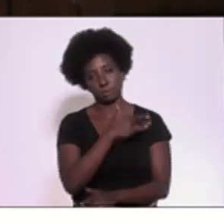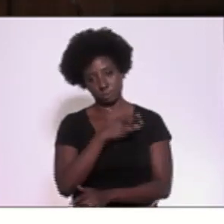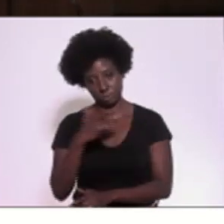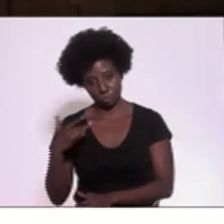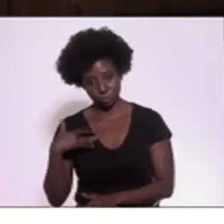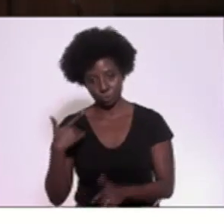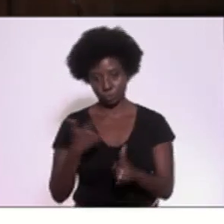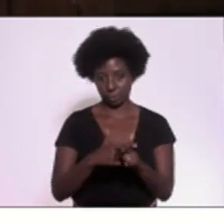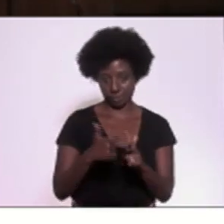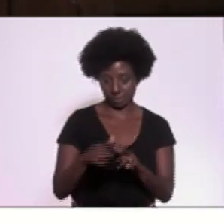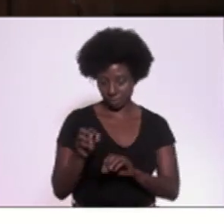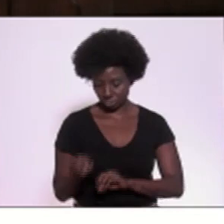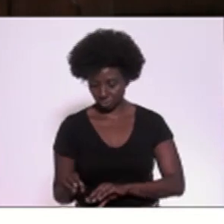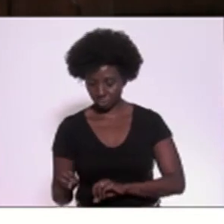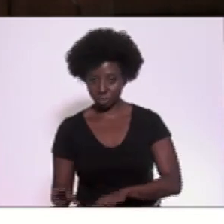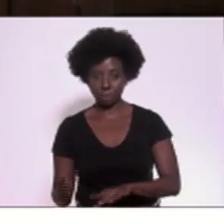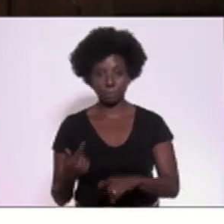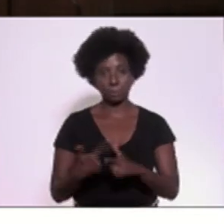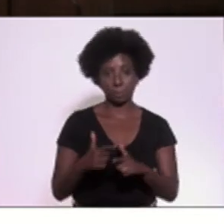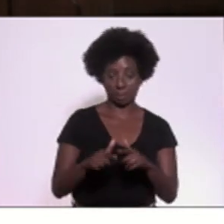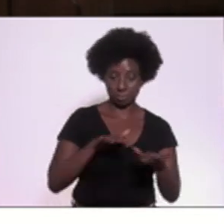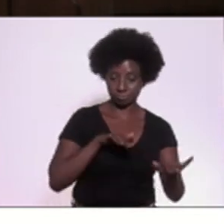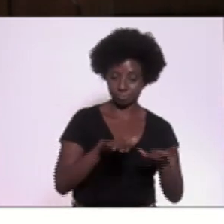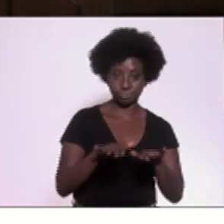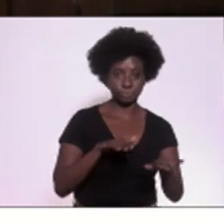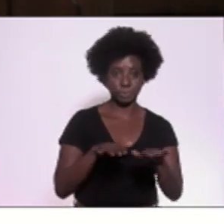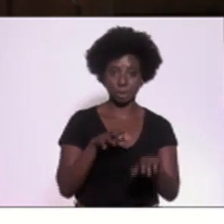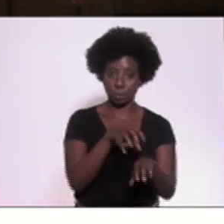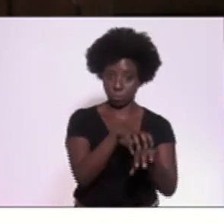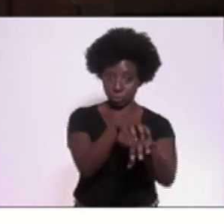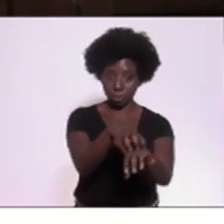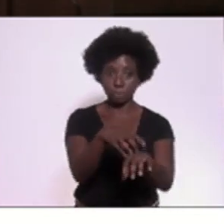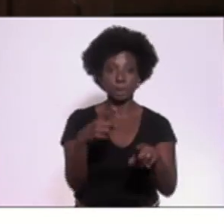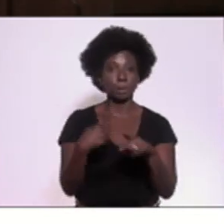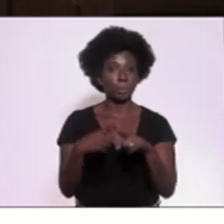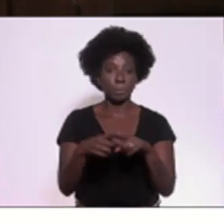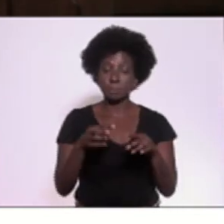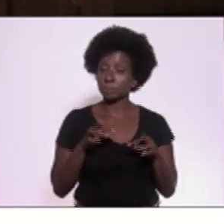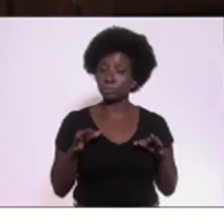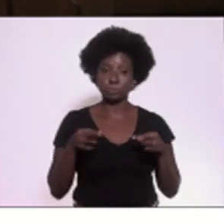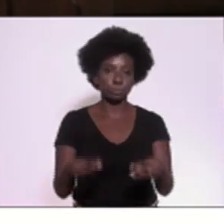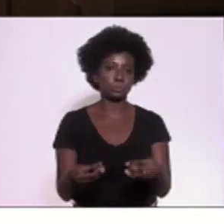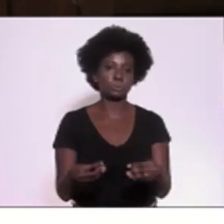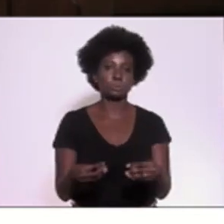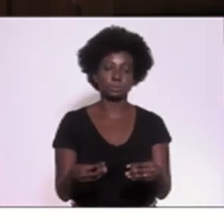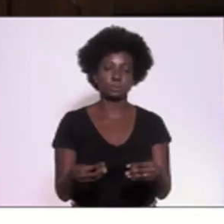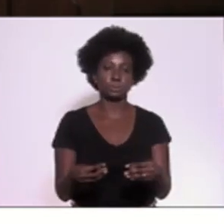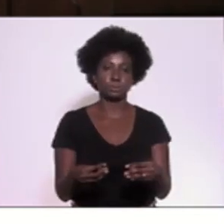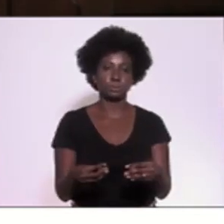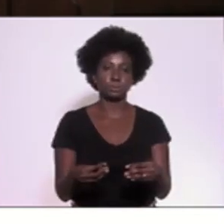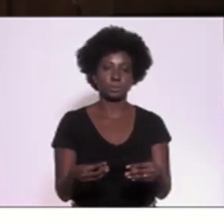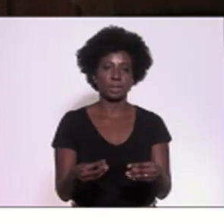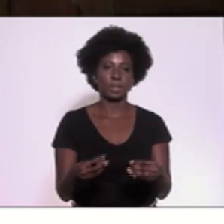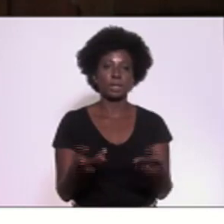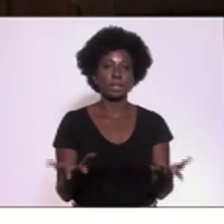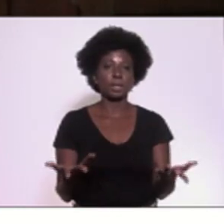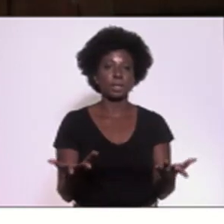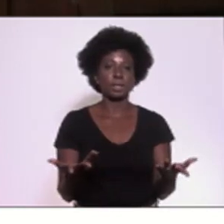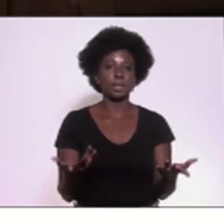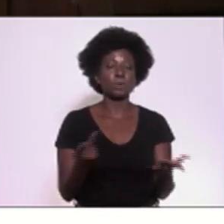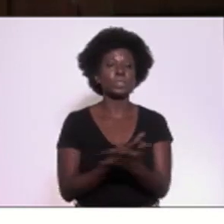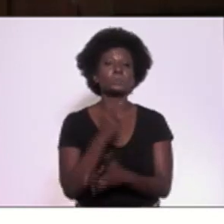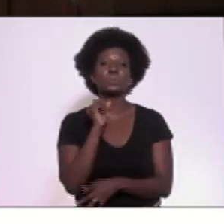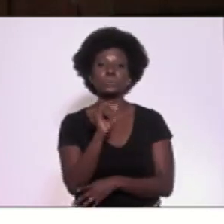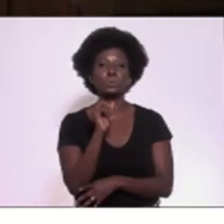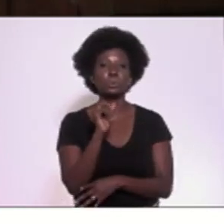problema na educação, tem problema na mobilidade, tem problema na integração urbana, tem problema em tudo. E a gente acaba sendo o patinho feio dessa